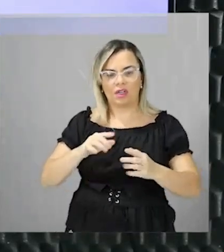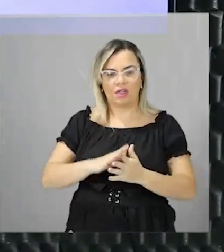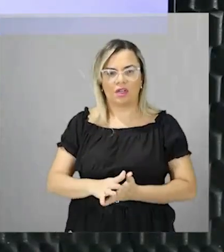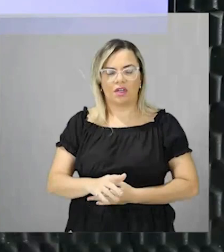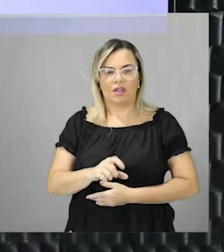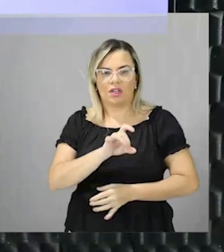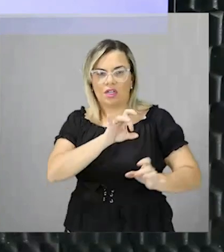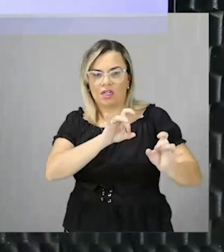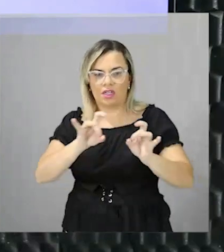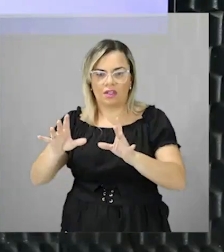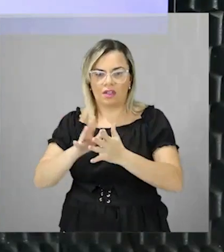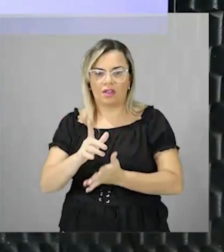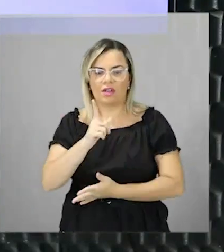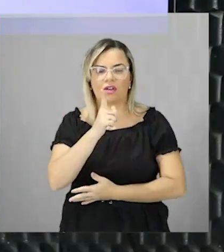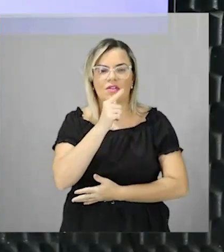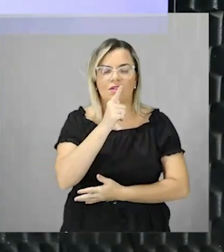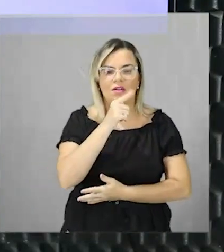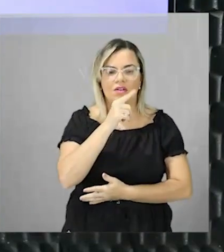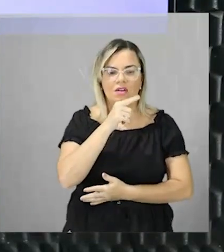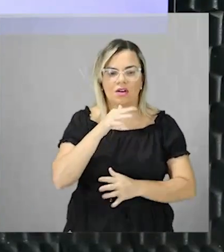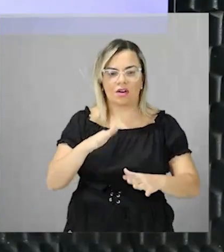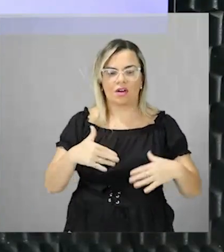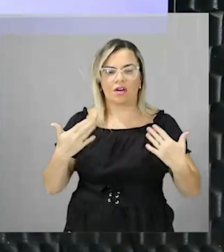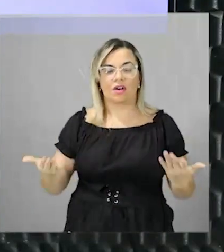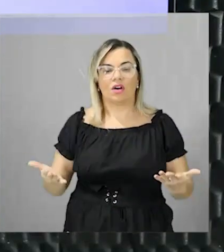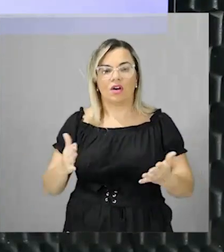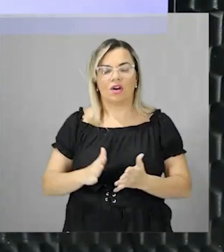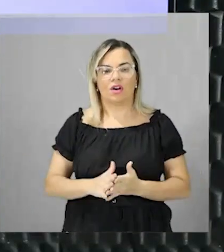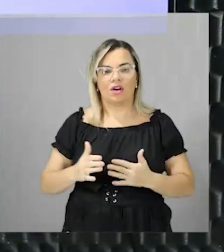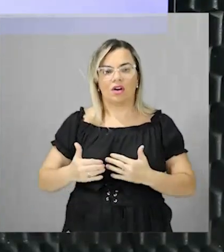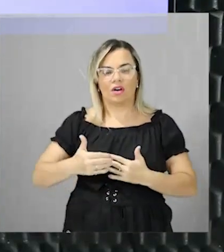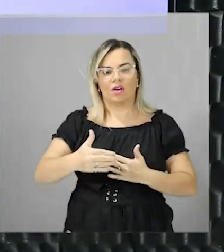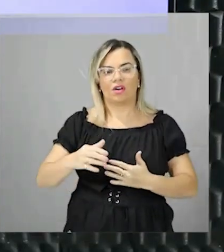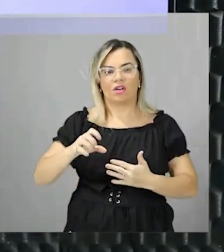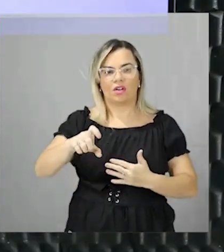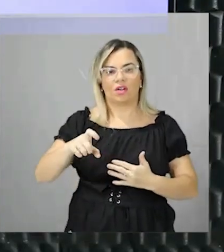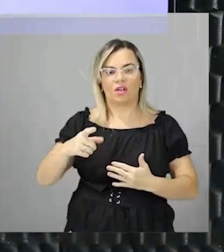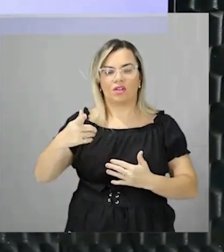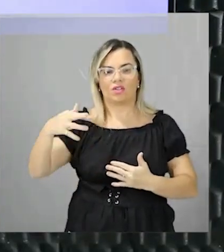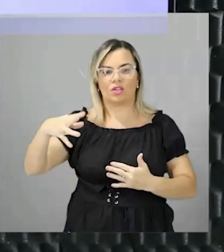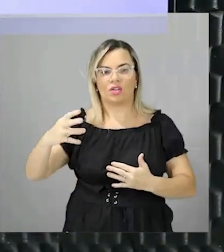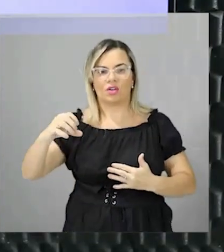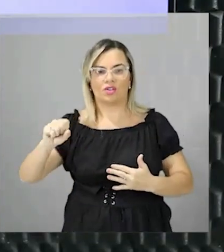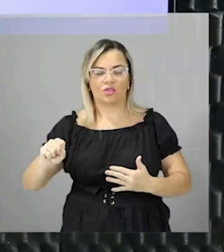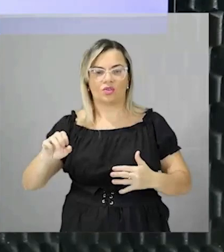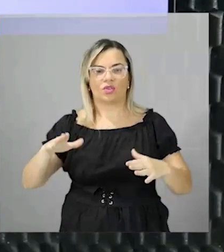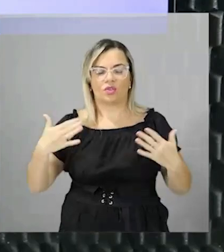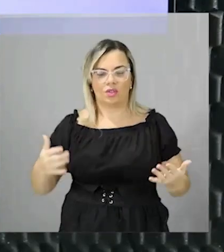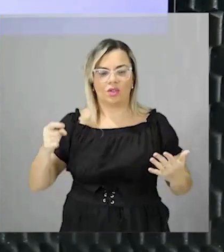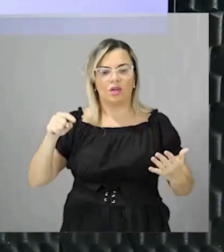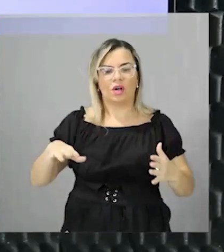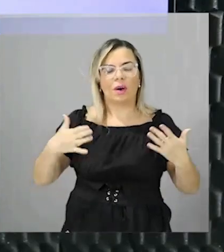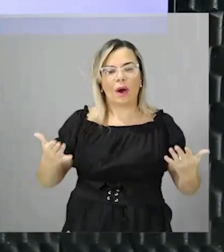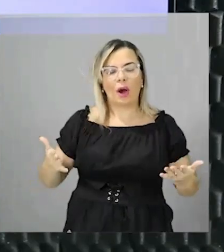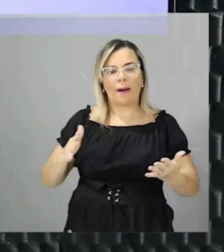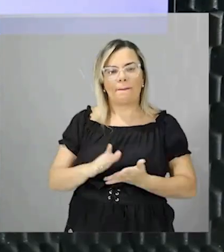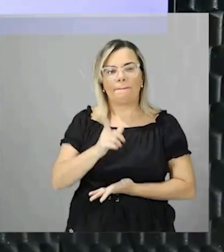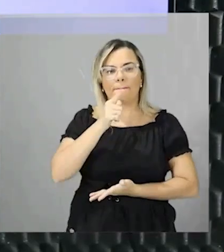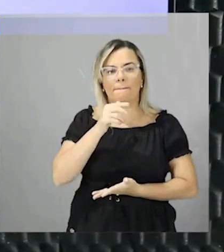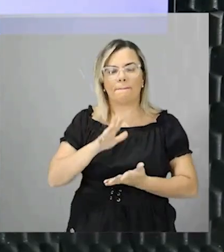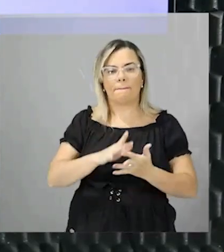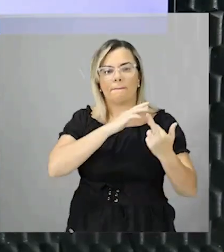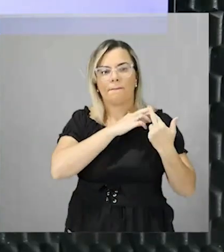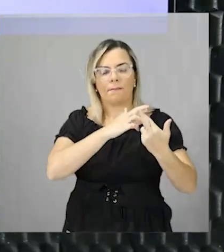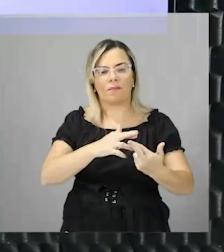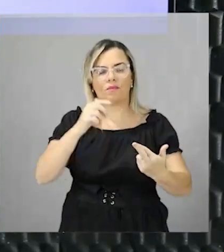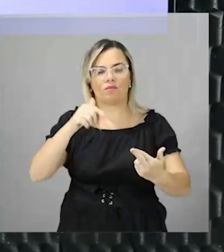água, galera, tá certo? Então ele está falando da água. A água é um agente externo, nós estamos falando de agentes exógenos. E a água, ela é responsável